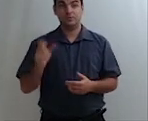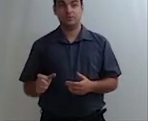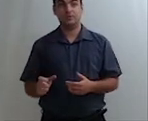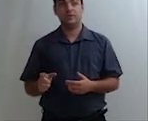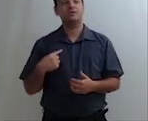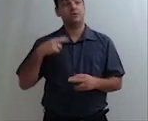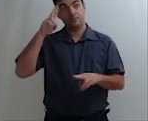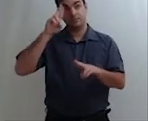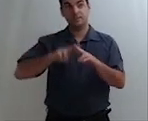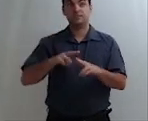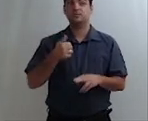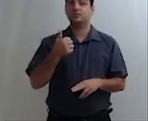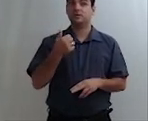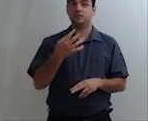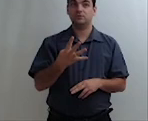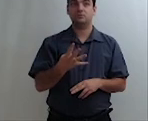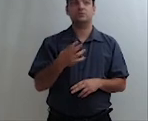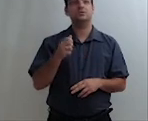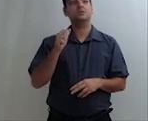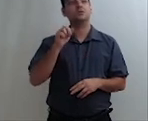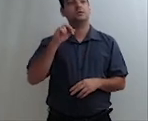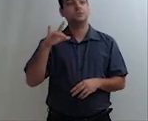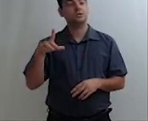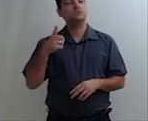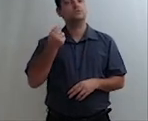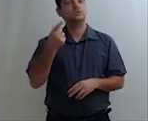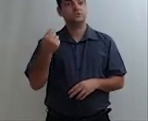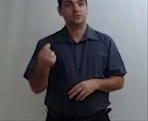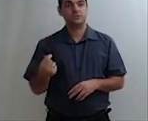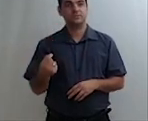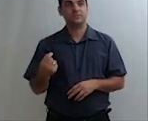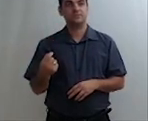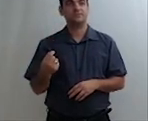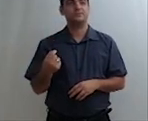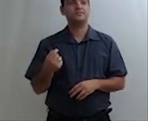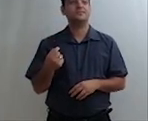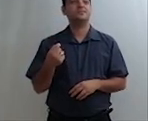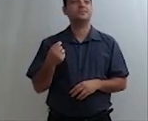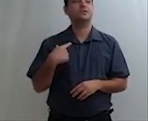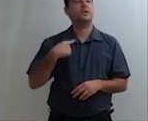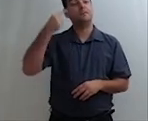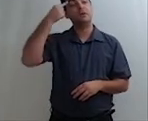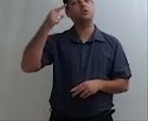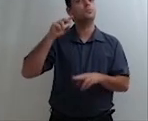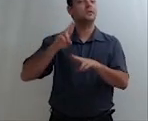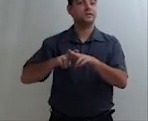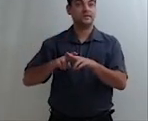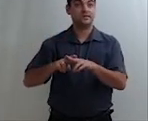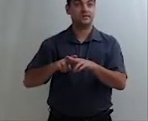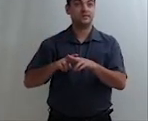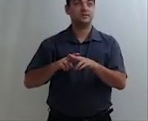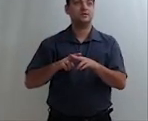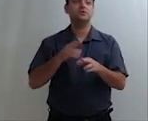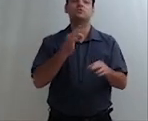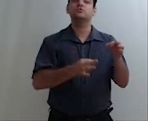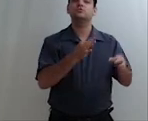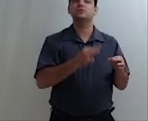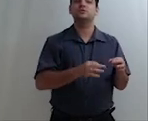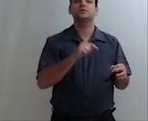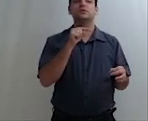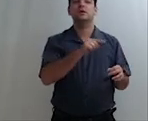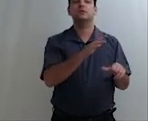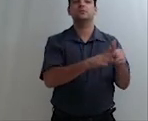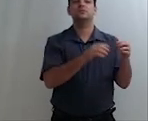dia 14 de abril de 2020 né após ter tido sua prisão preventiva né decretada pelo juízo de